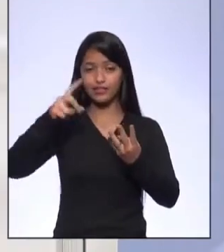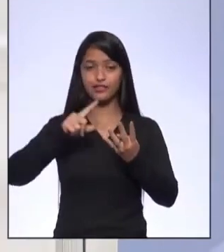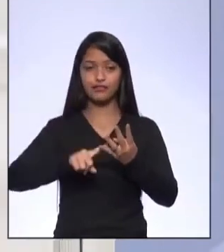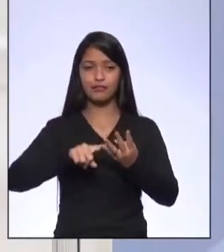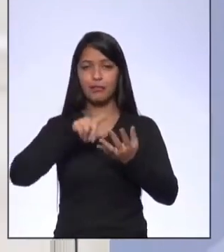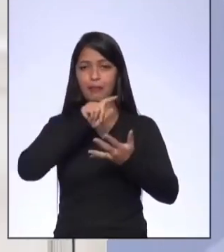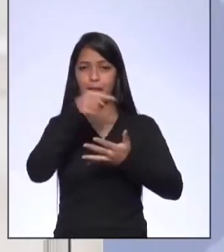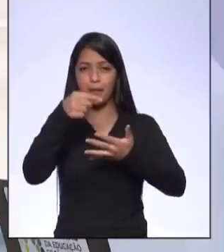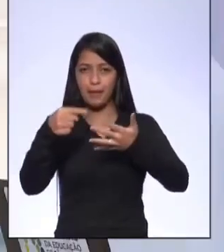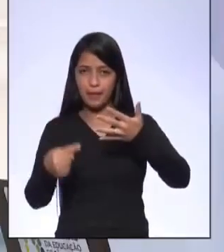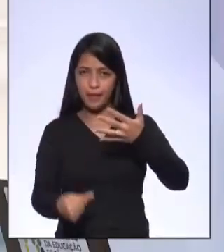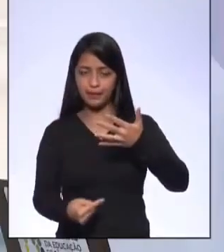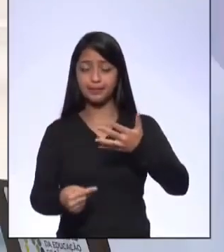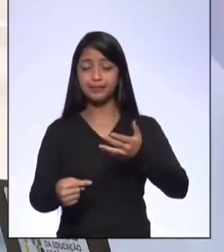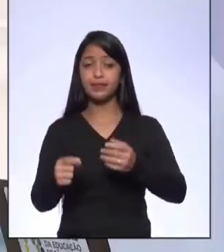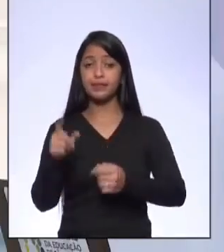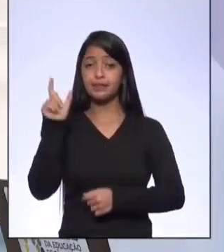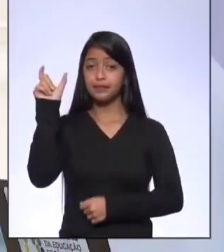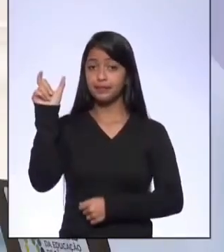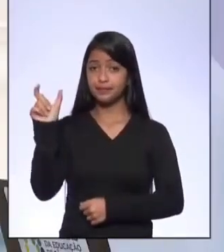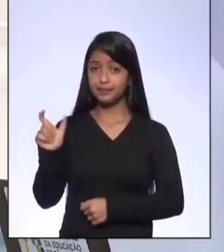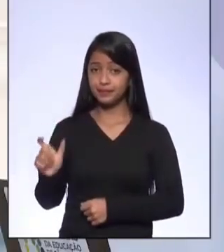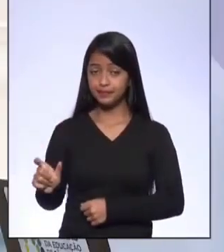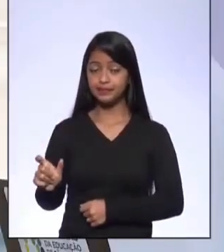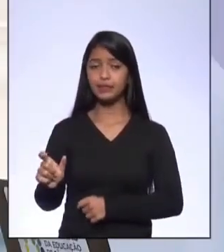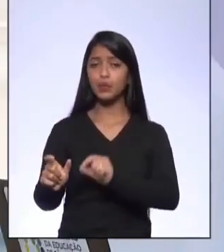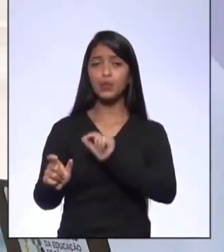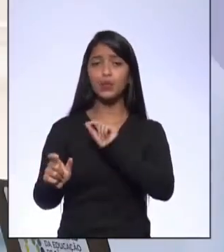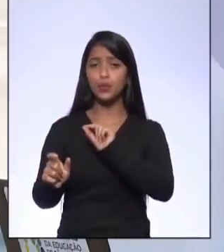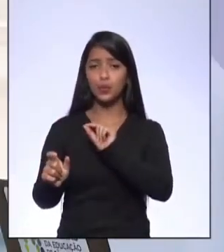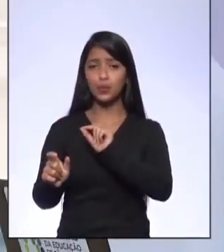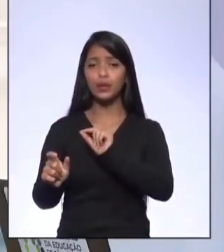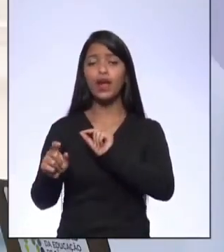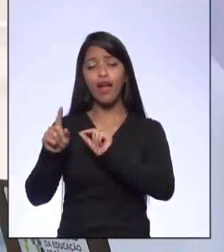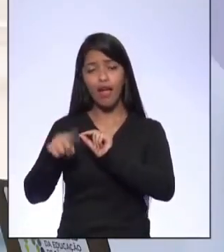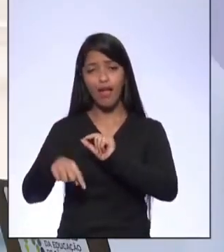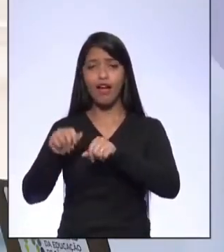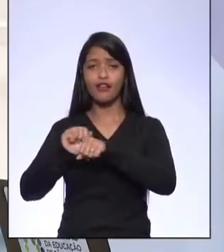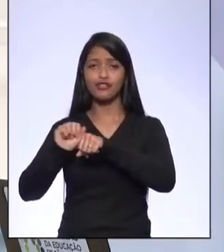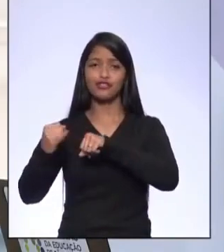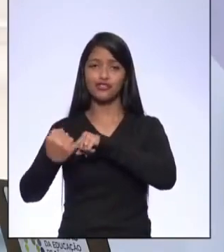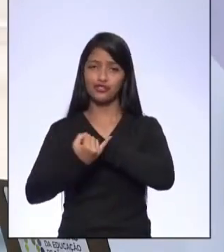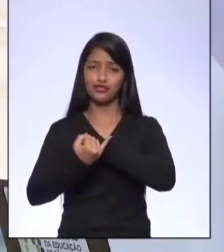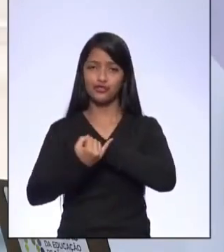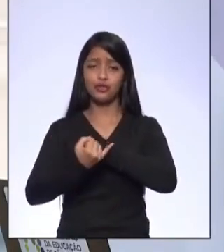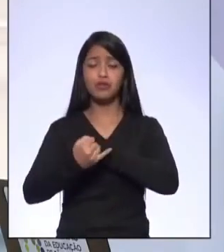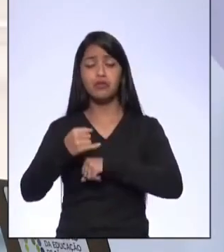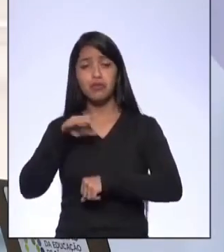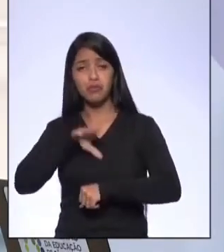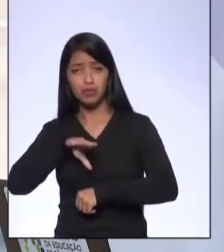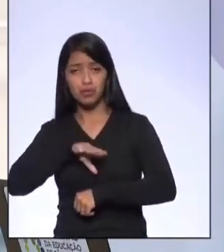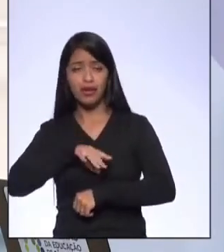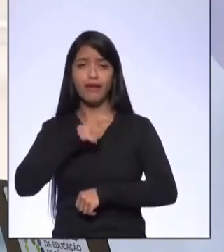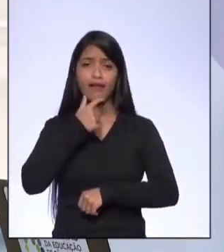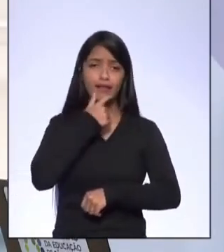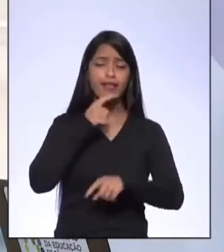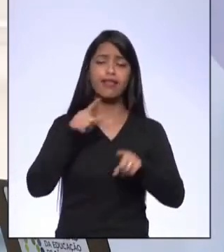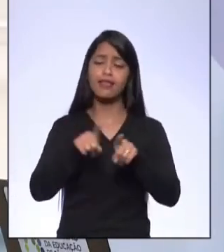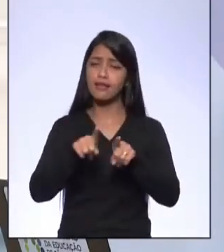Então, nós temos aqui essas palavras a gente chama de adjetivos, tanto em português quanto em inglês, quando essa palavra